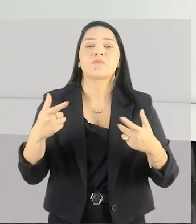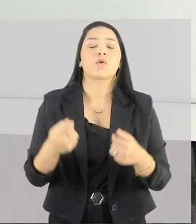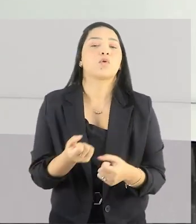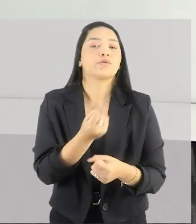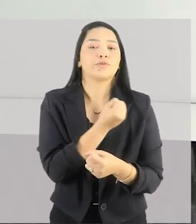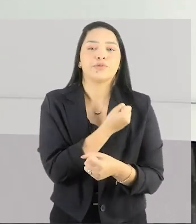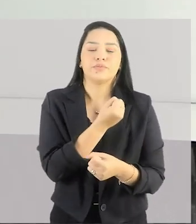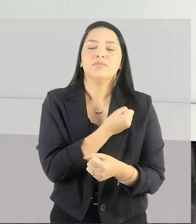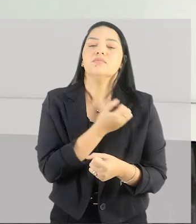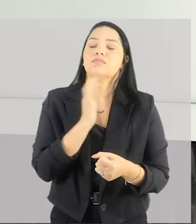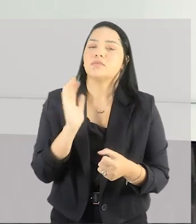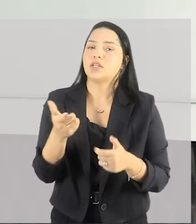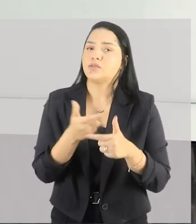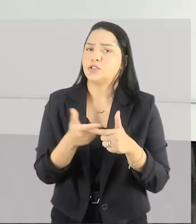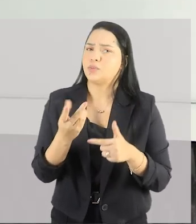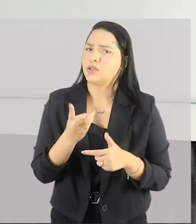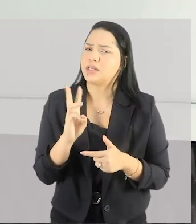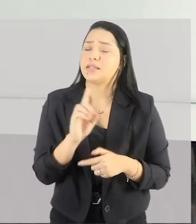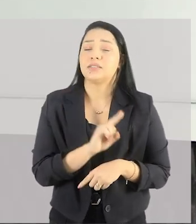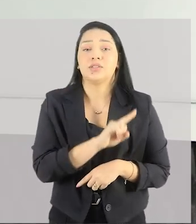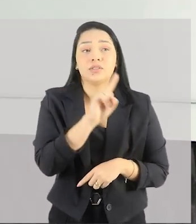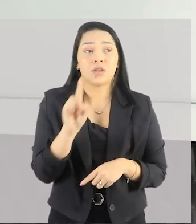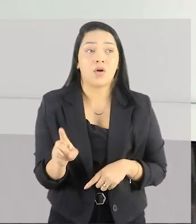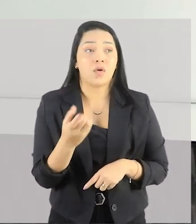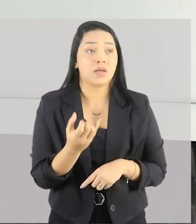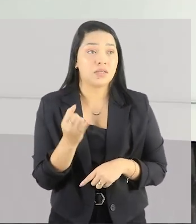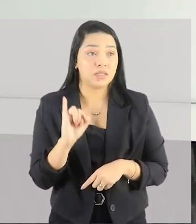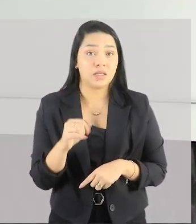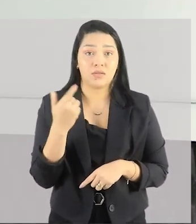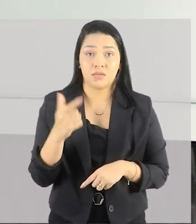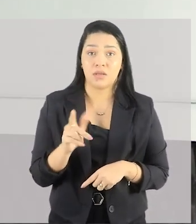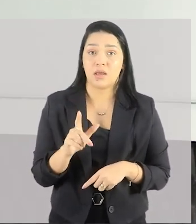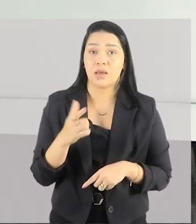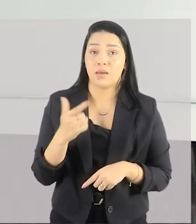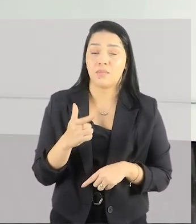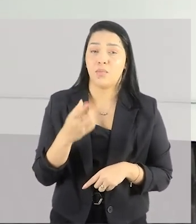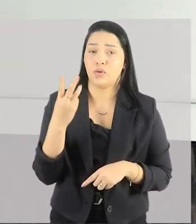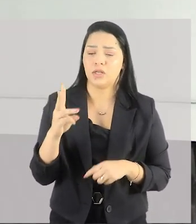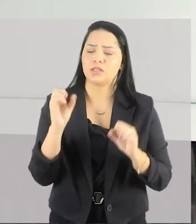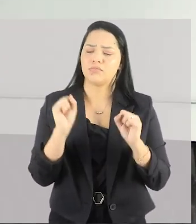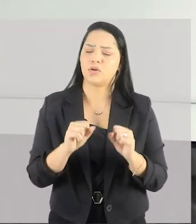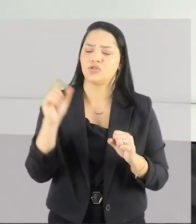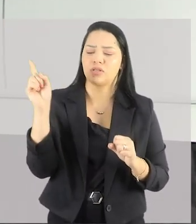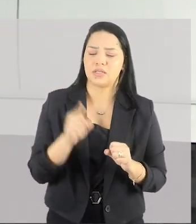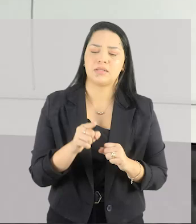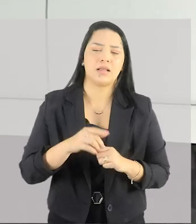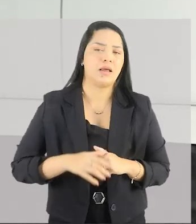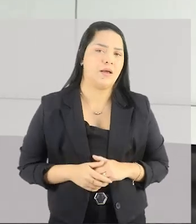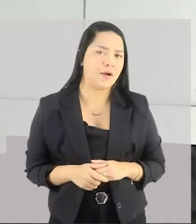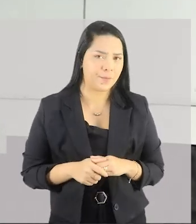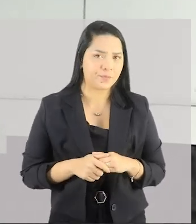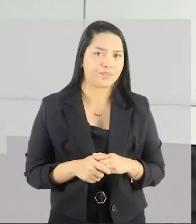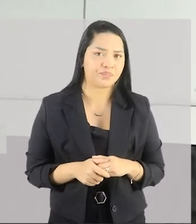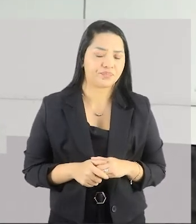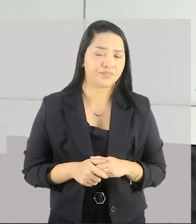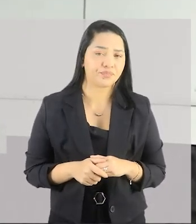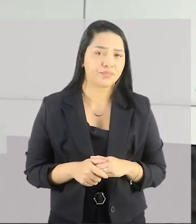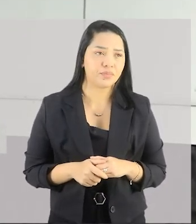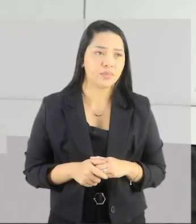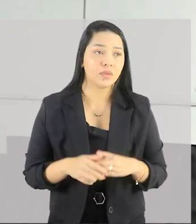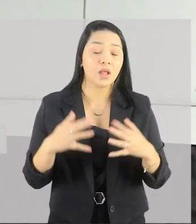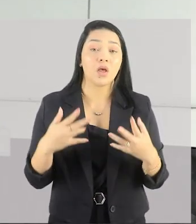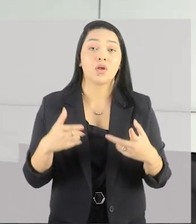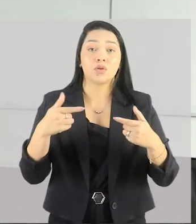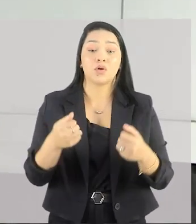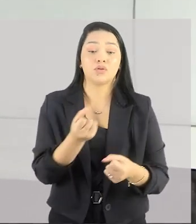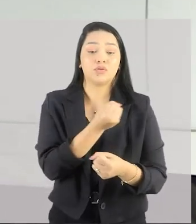números aqui deram para dividir por 3? Não. Então, se aqui não dá por 3, pode cancelar, não serve para a gente.